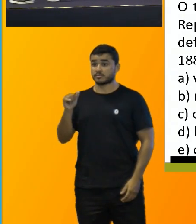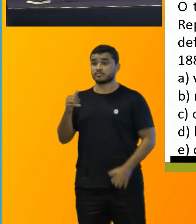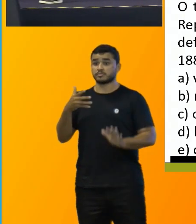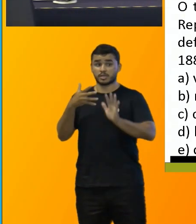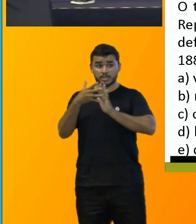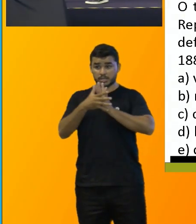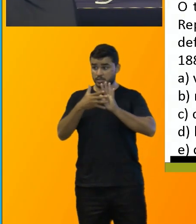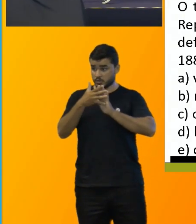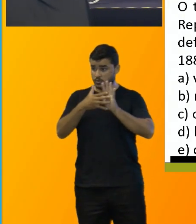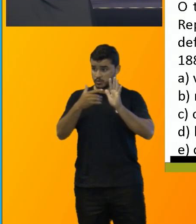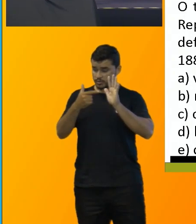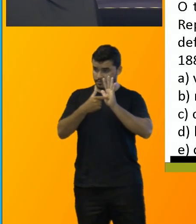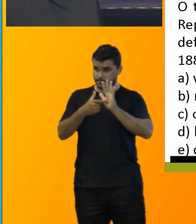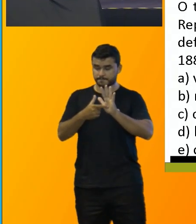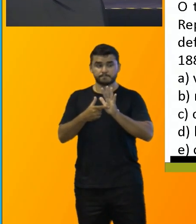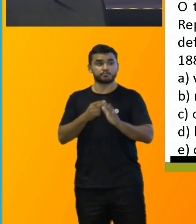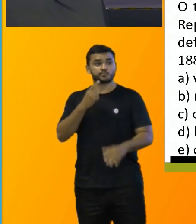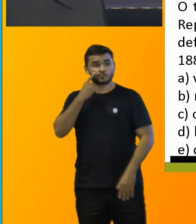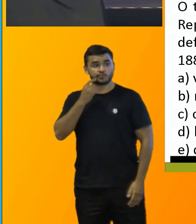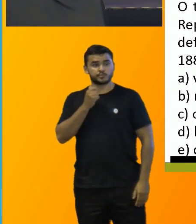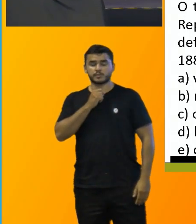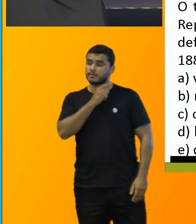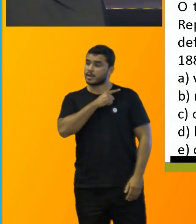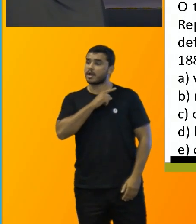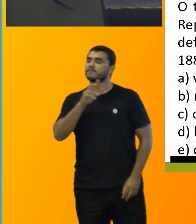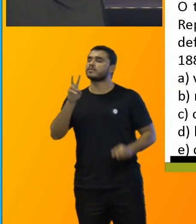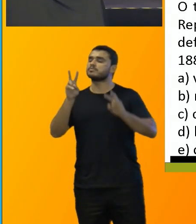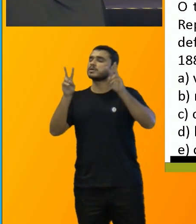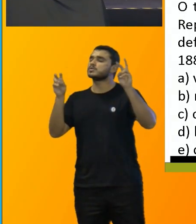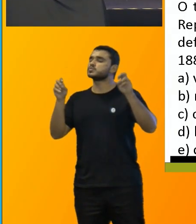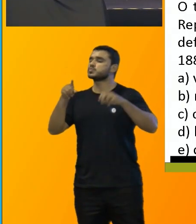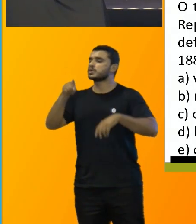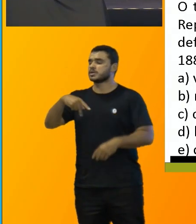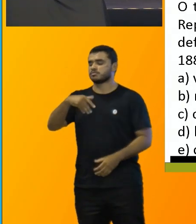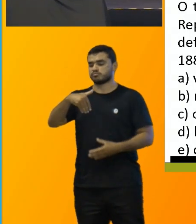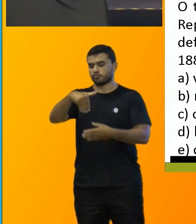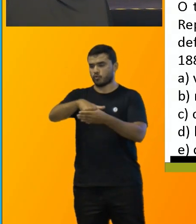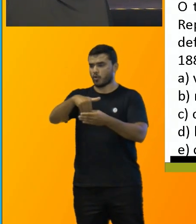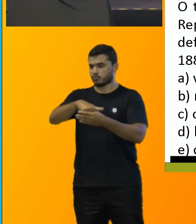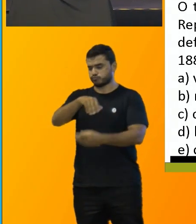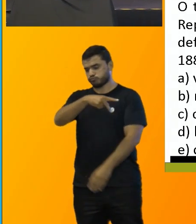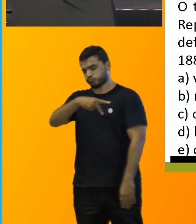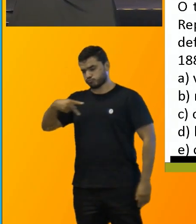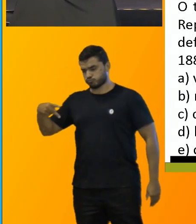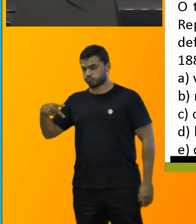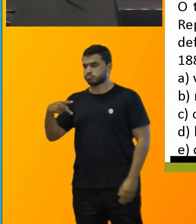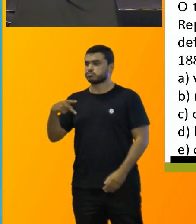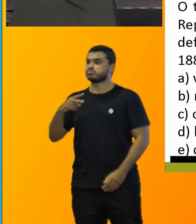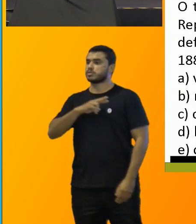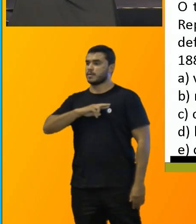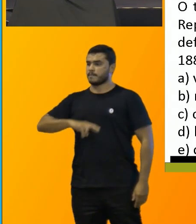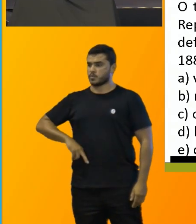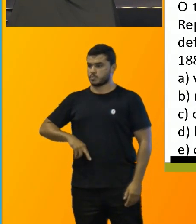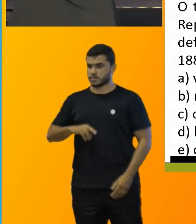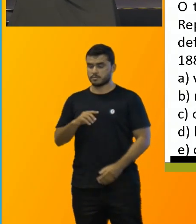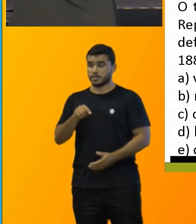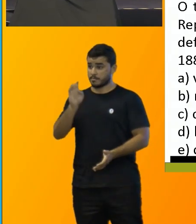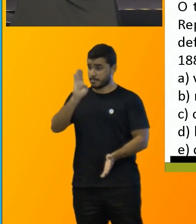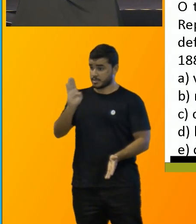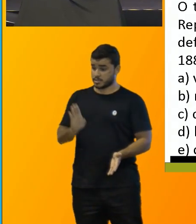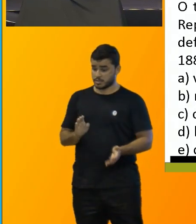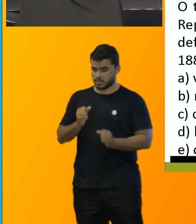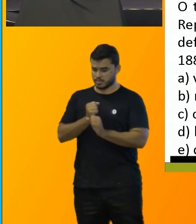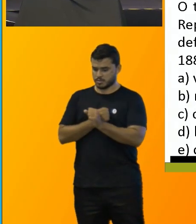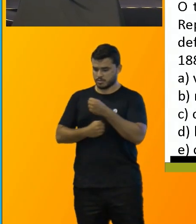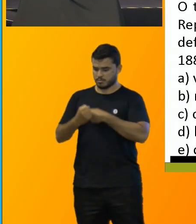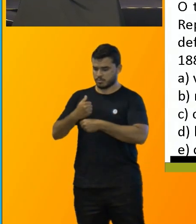uma determinada memória sobre a proclamação da República no Brasil teve, na Revolução de 30, um dos